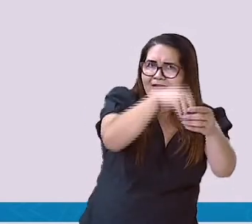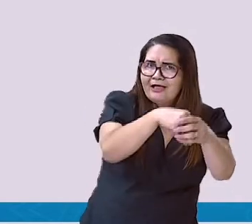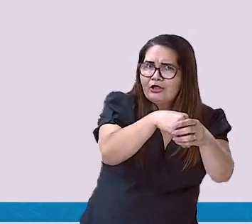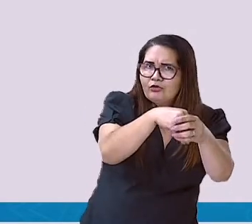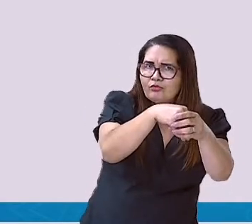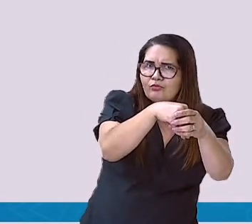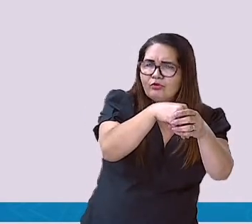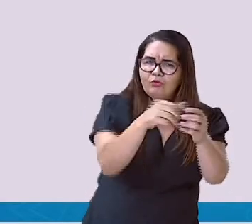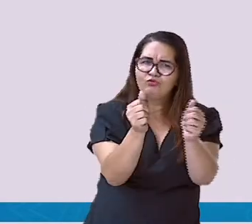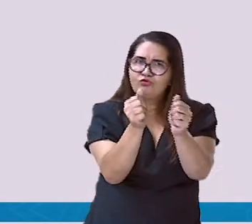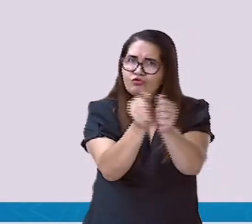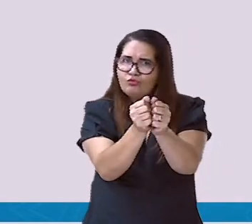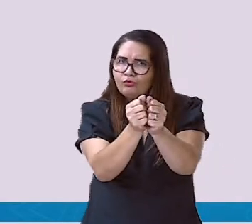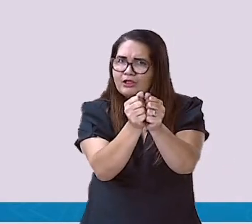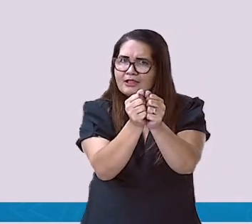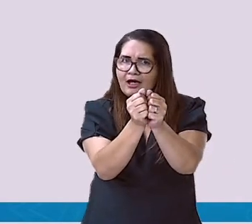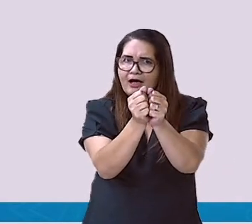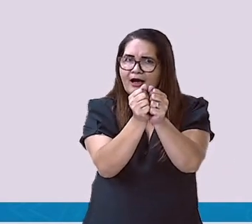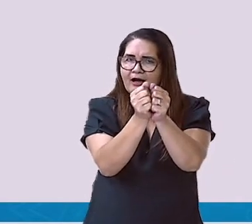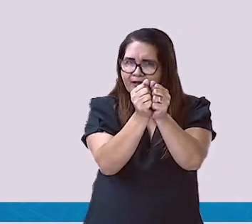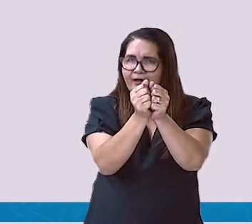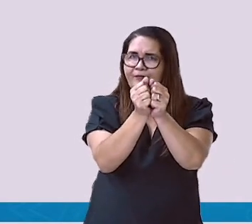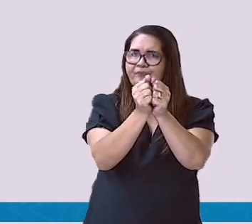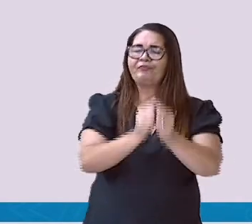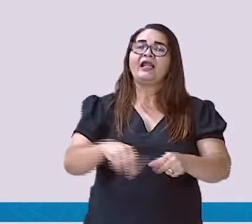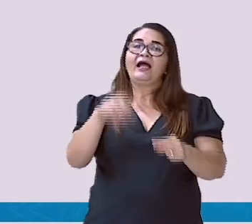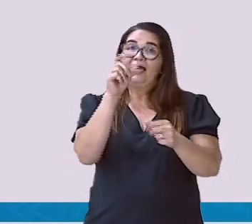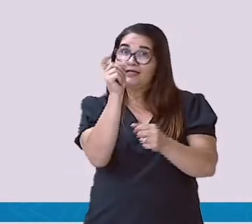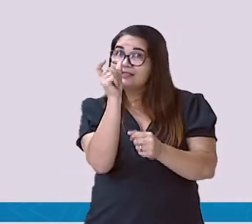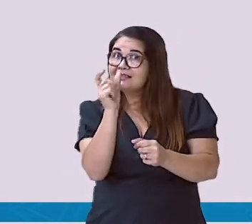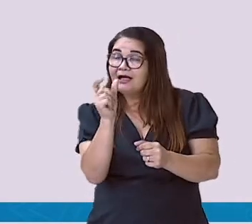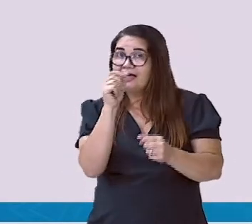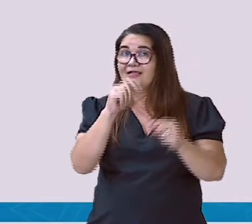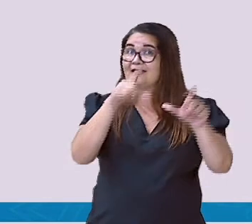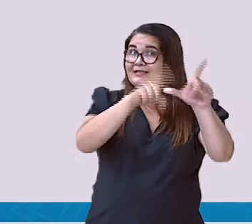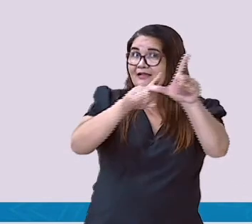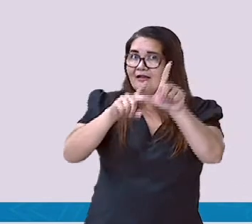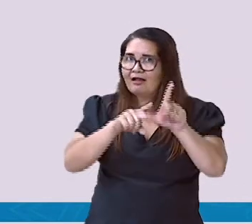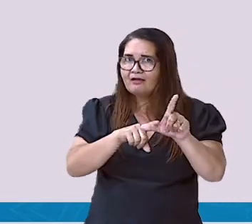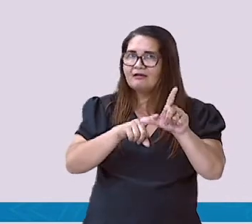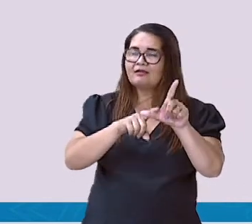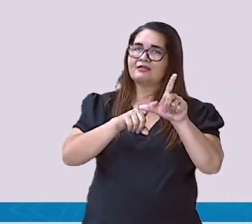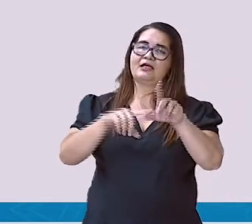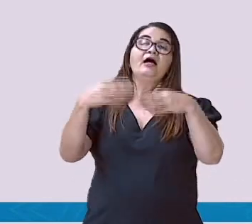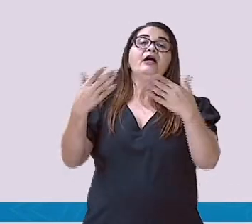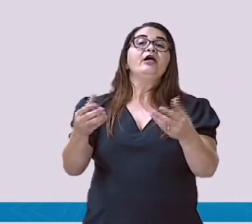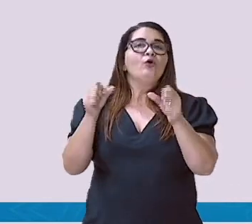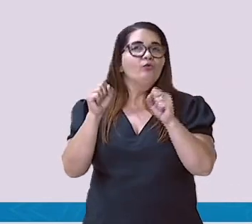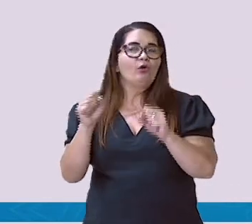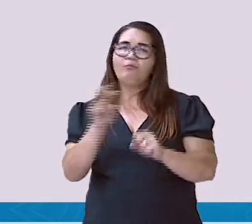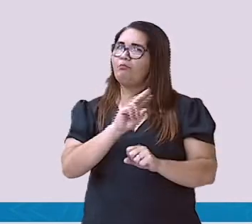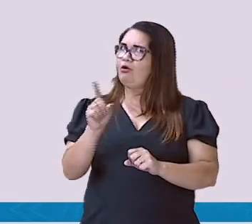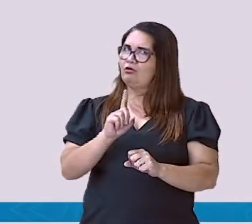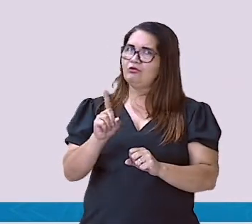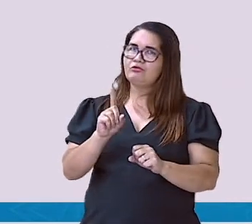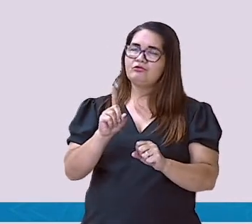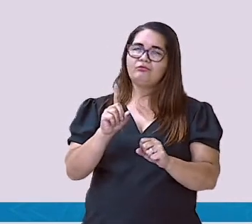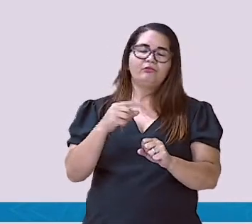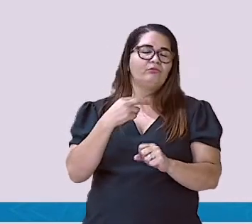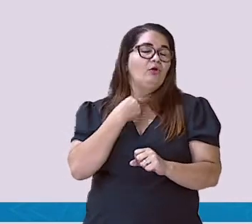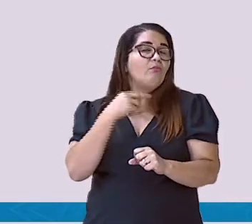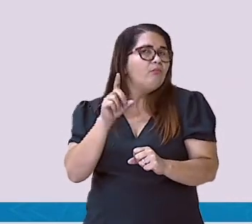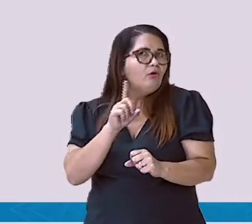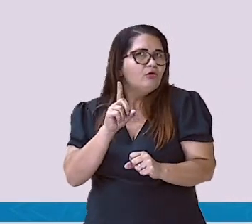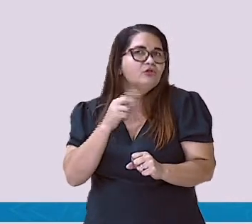outra, juntas em uma palavra, eu não vou contar como 2 fonemas, eu vou contar como um